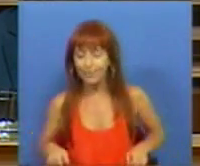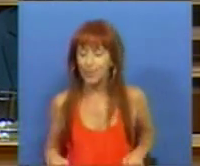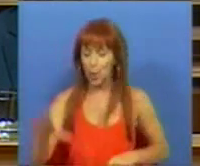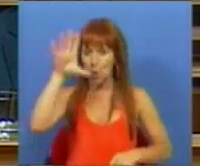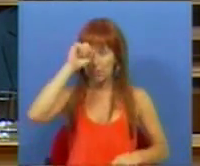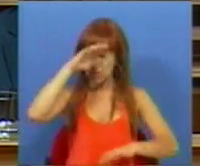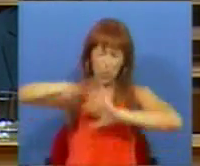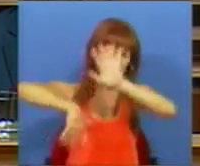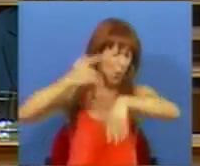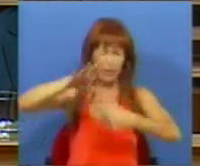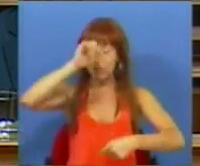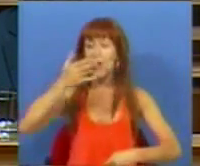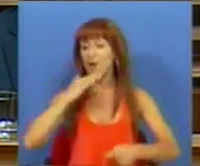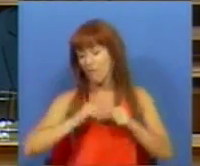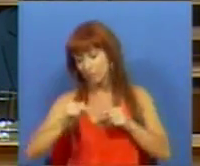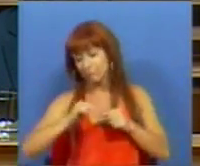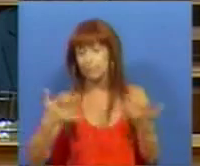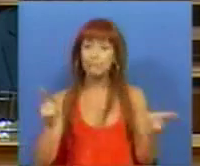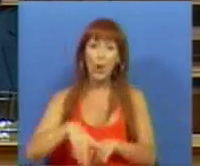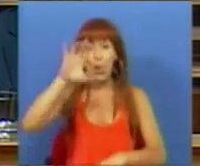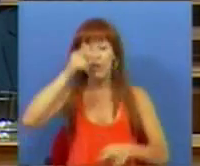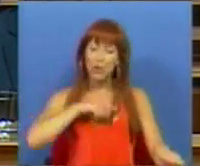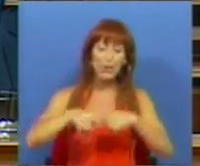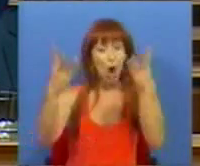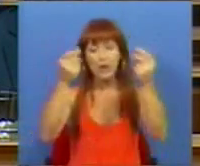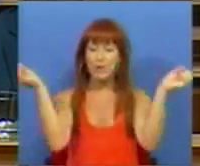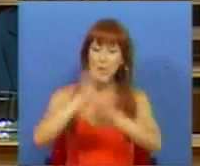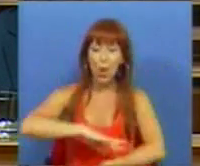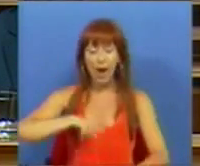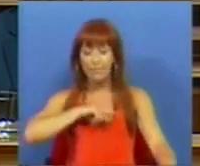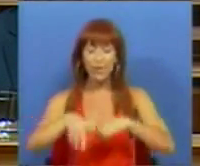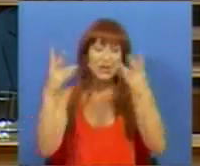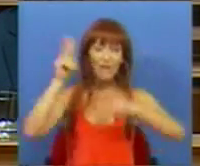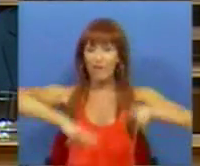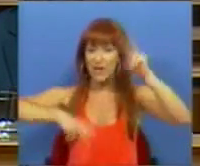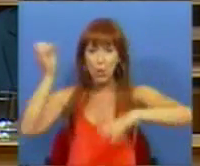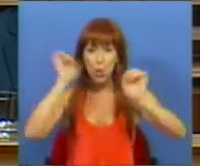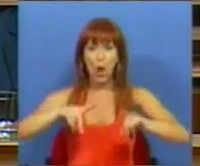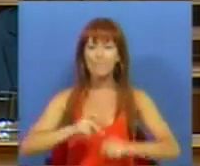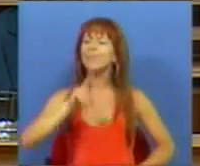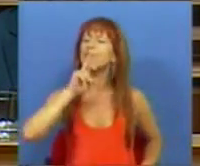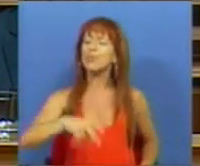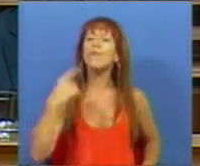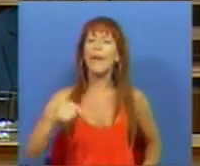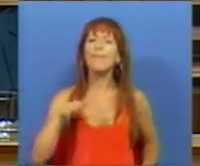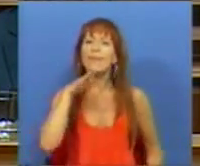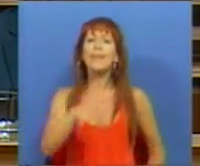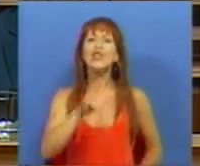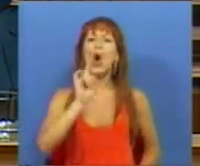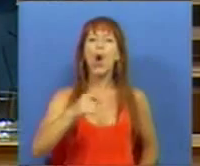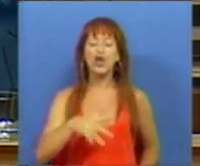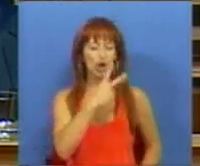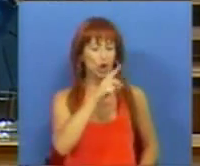governo confuso, um governo provisório, um governo que não tem política orçamental, não tem política financeira. E a resposta que tem a dar